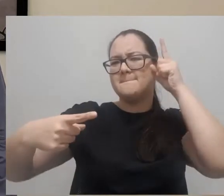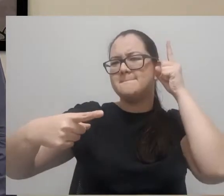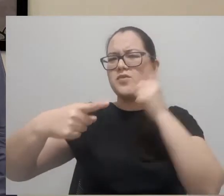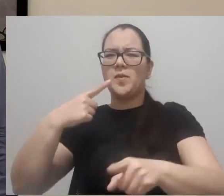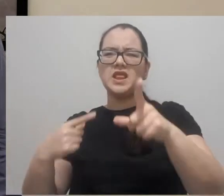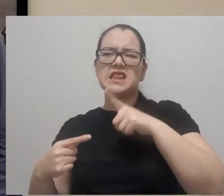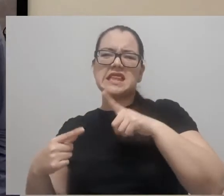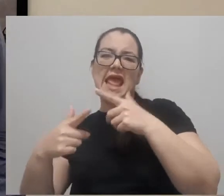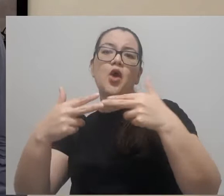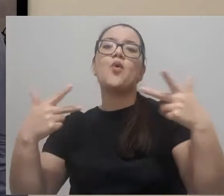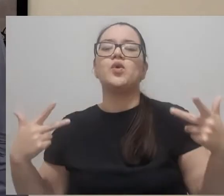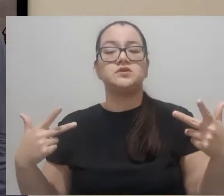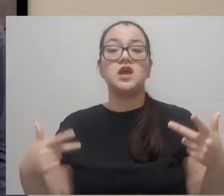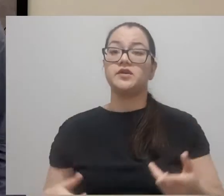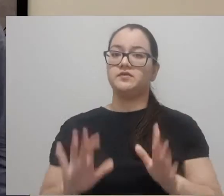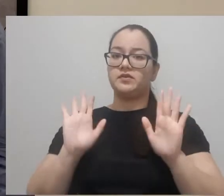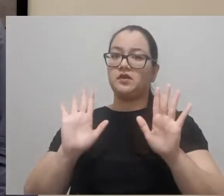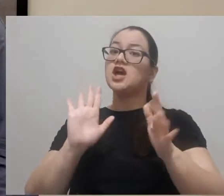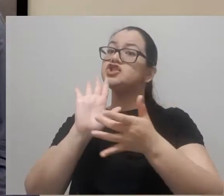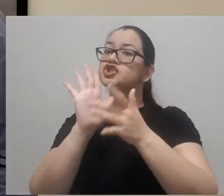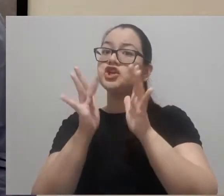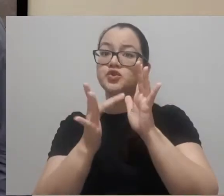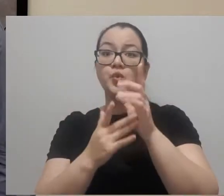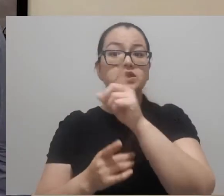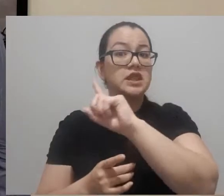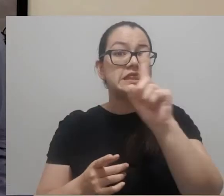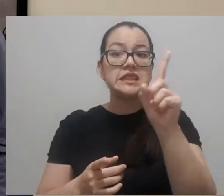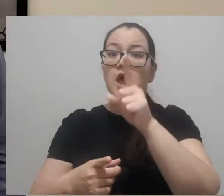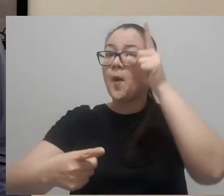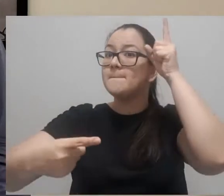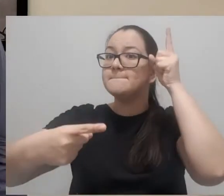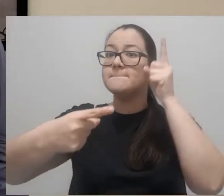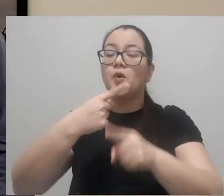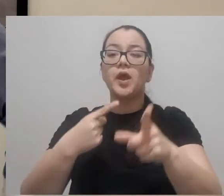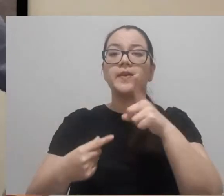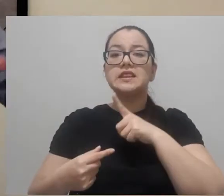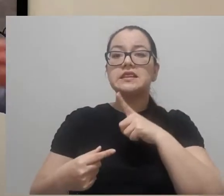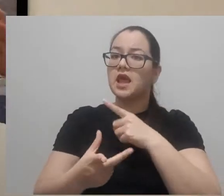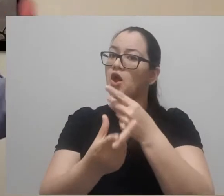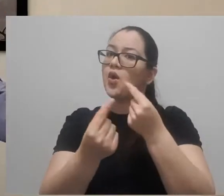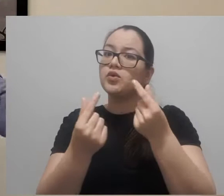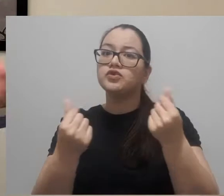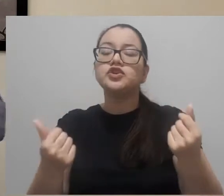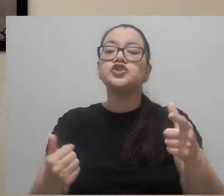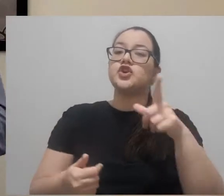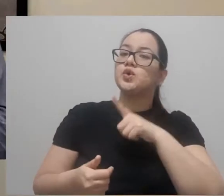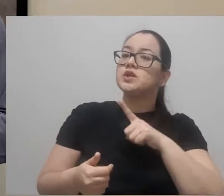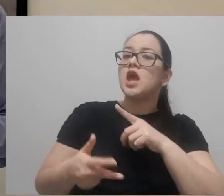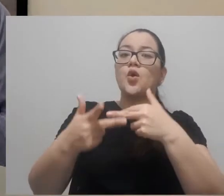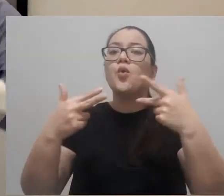né? de possuir bens, de ter posses, de possuir riquezas, de ter dinheiro. Gente, isso não é